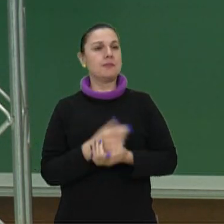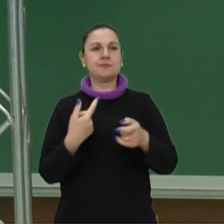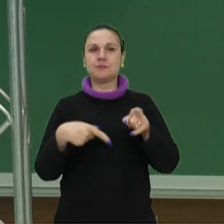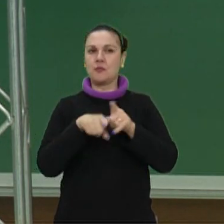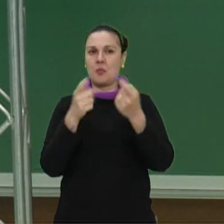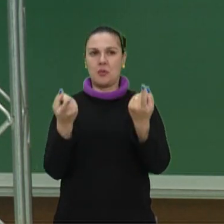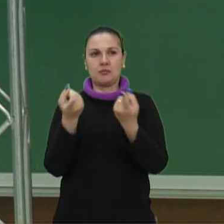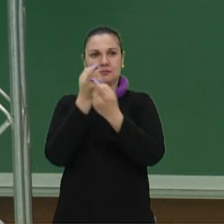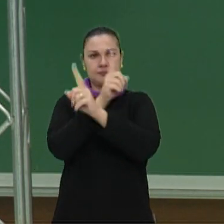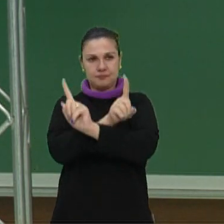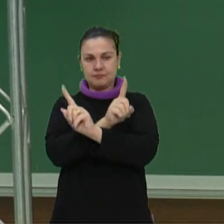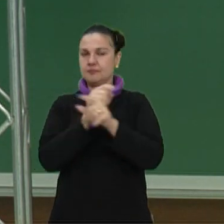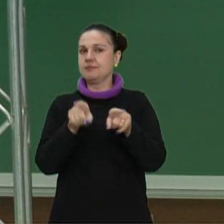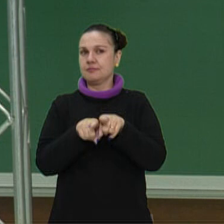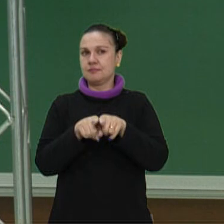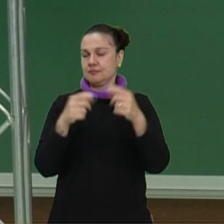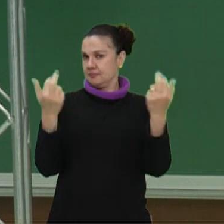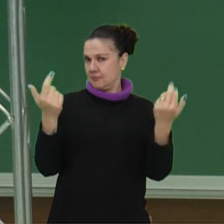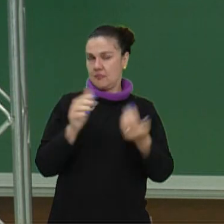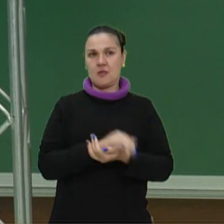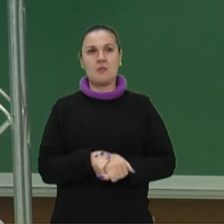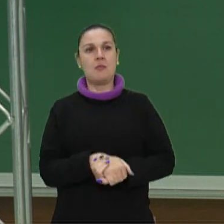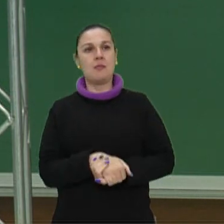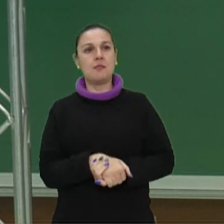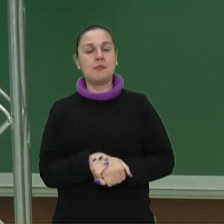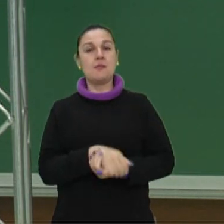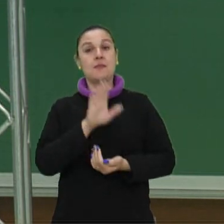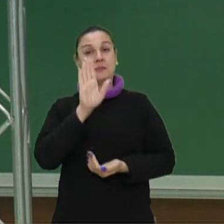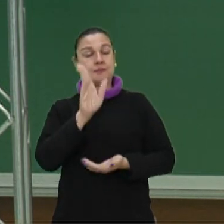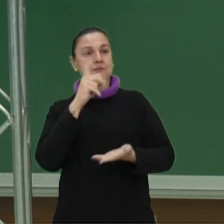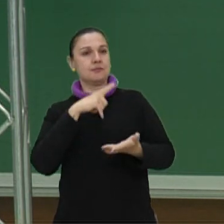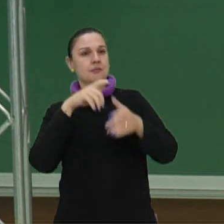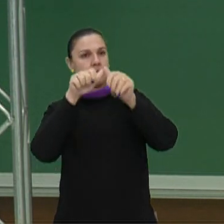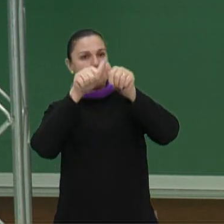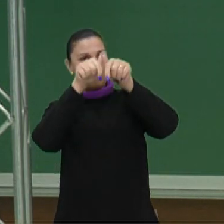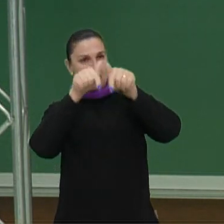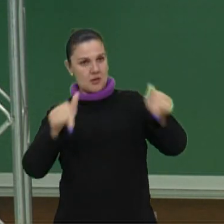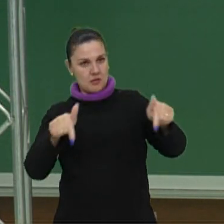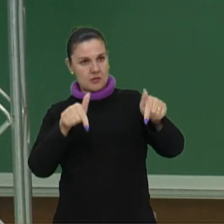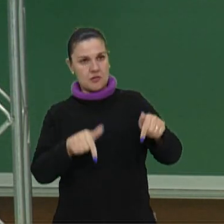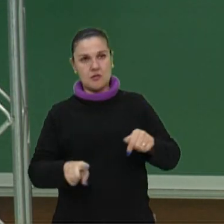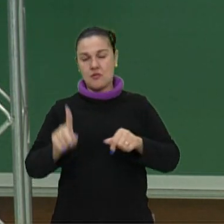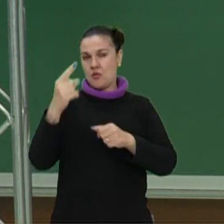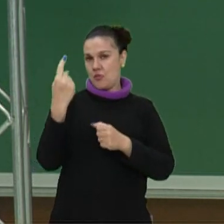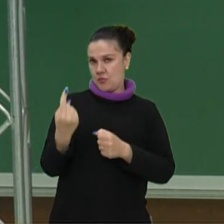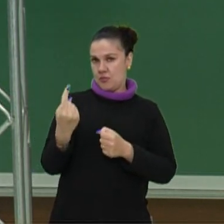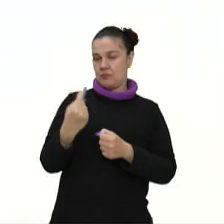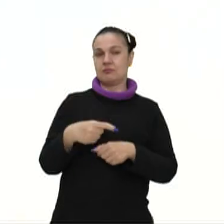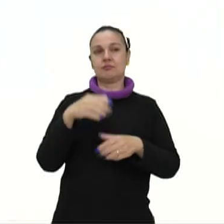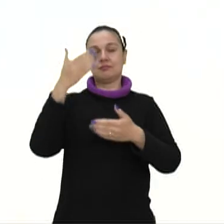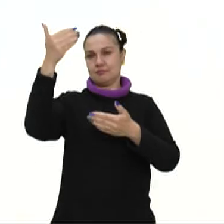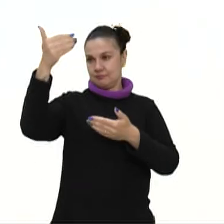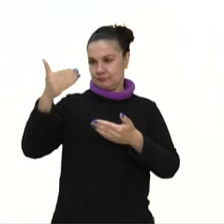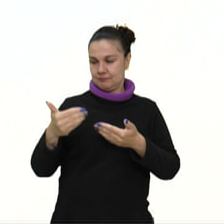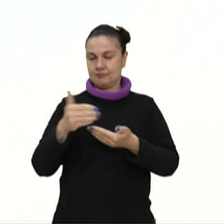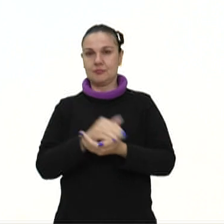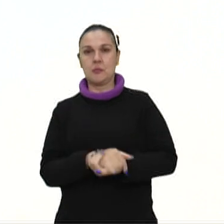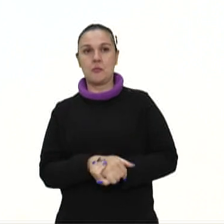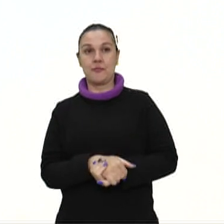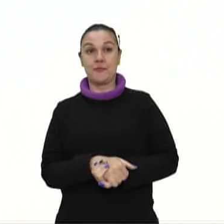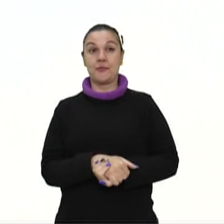só trocando a ordem também, fica C igual a P. Então eu tenho uma equação em que o A vale 1, o B é menos S e o C é